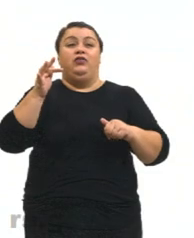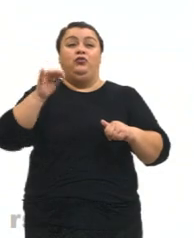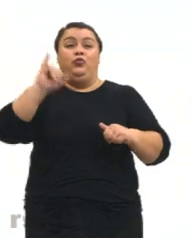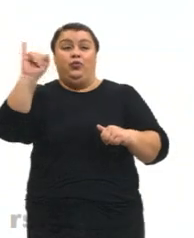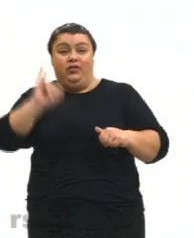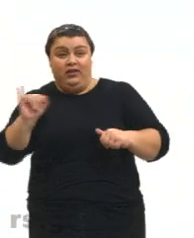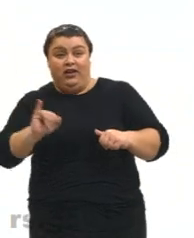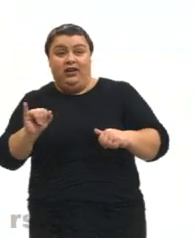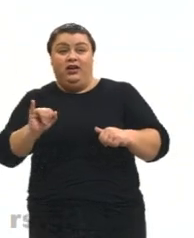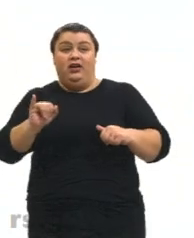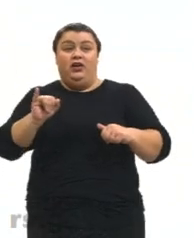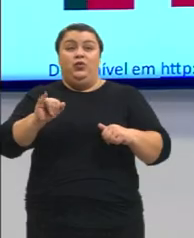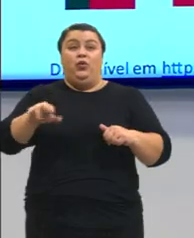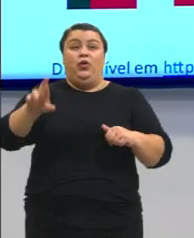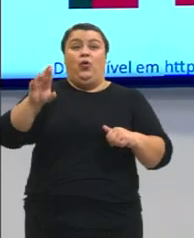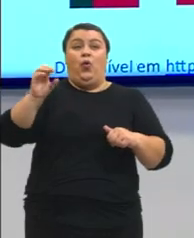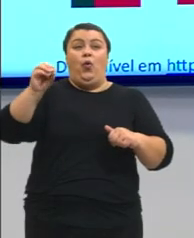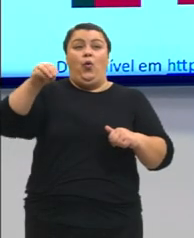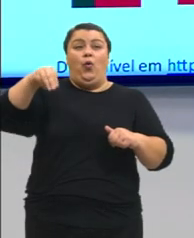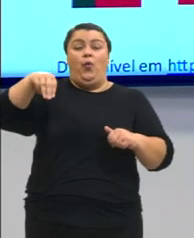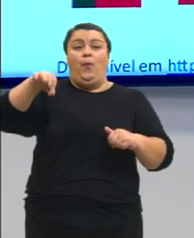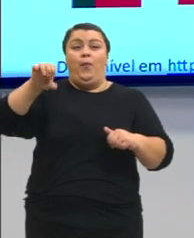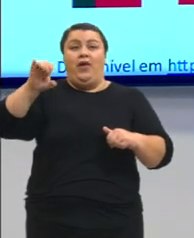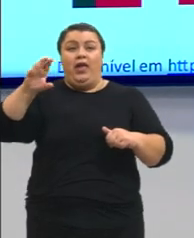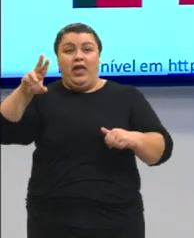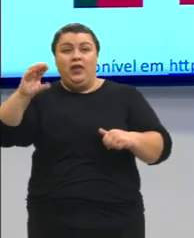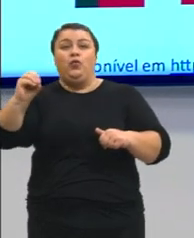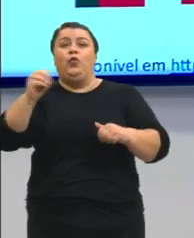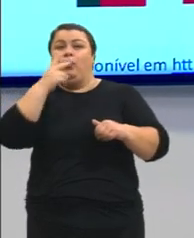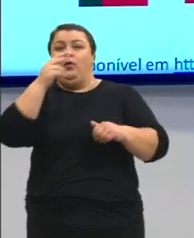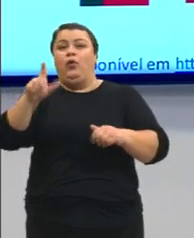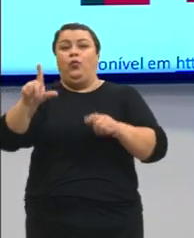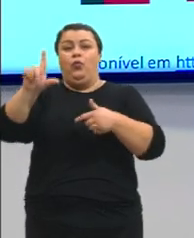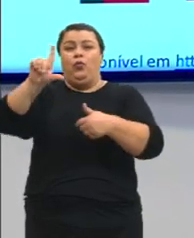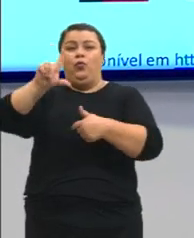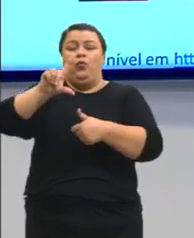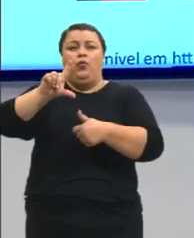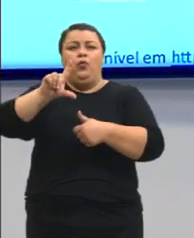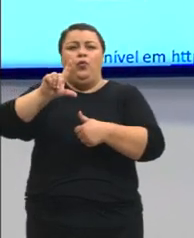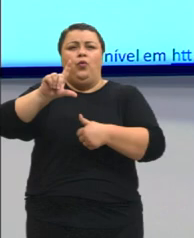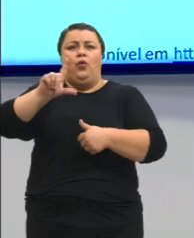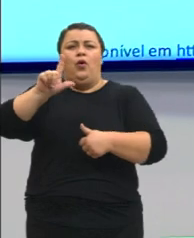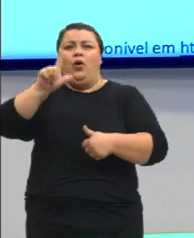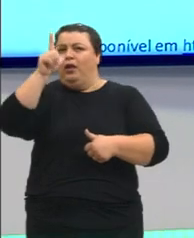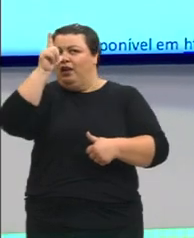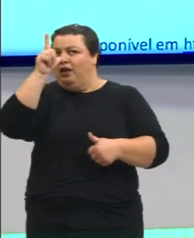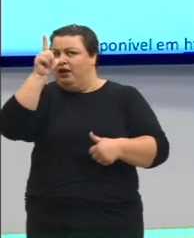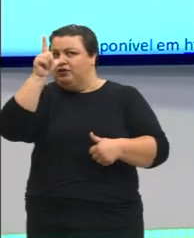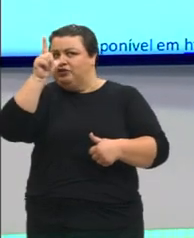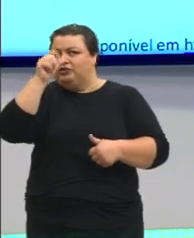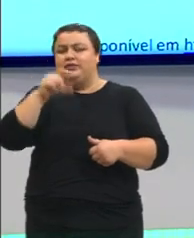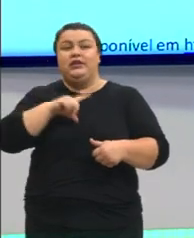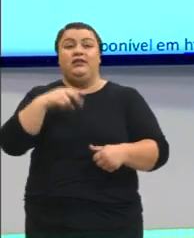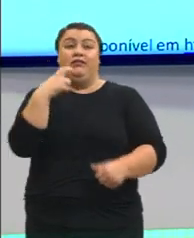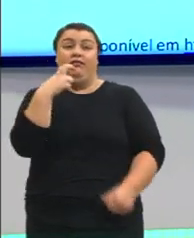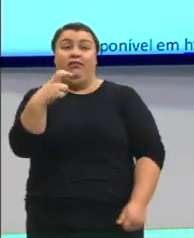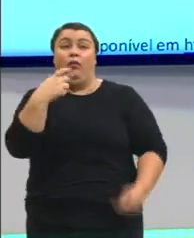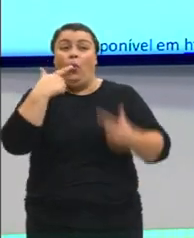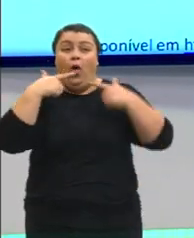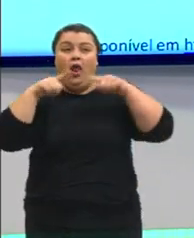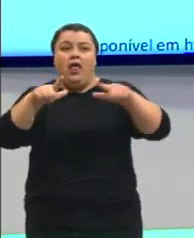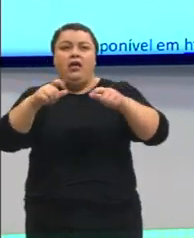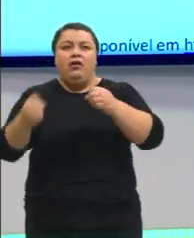lado a tinta Então a gente tem ali quatro quatro não cinco línguas que vão surgir